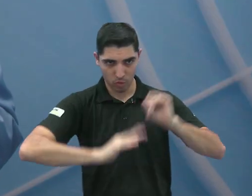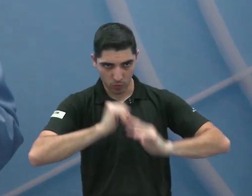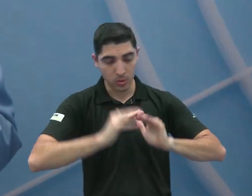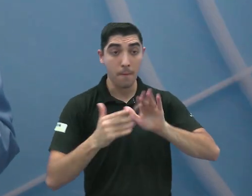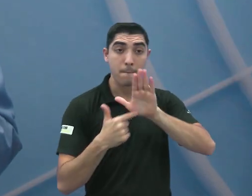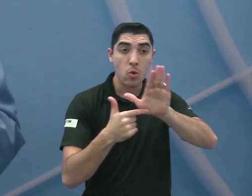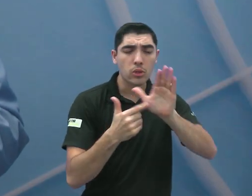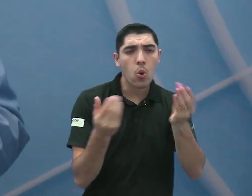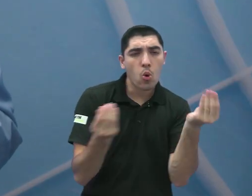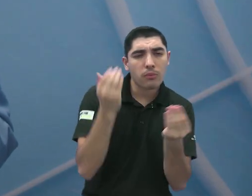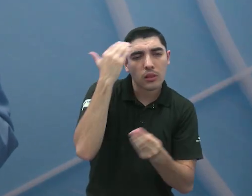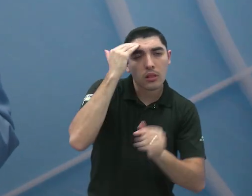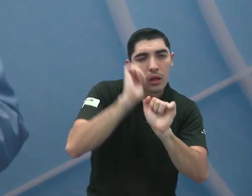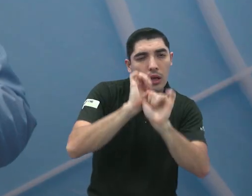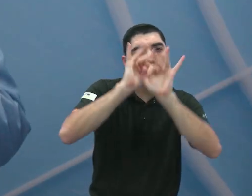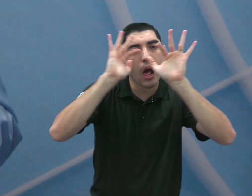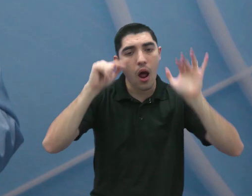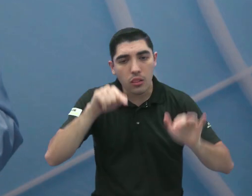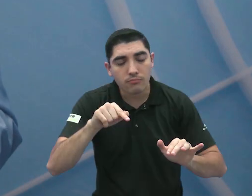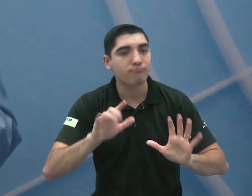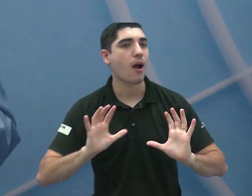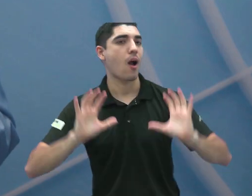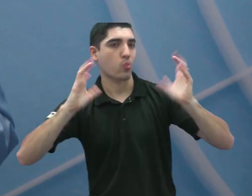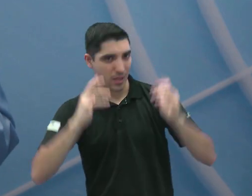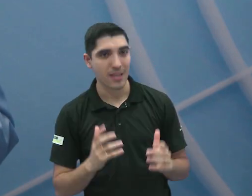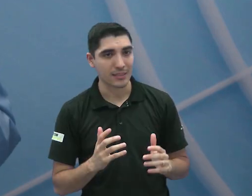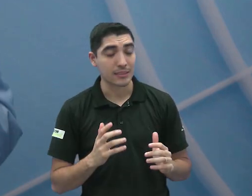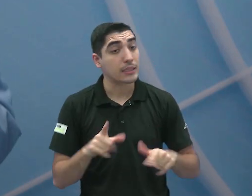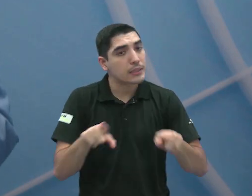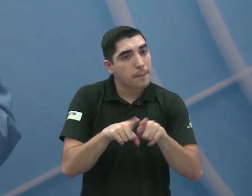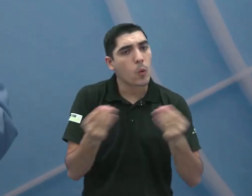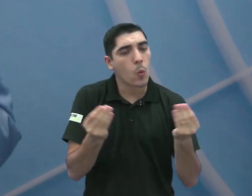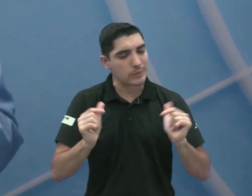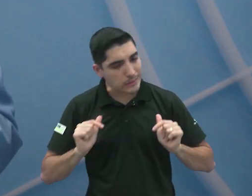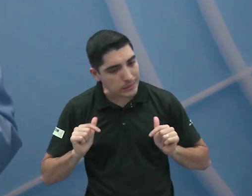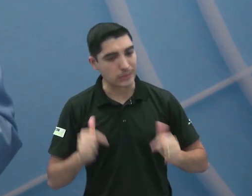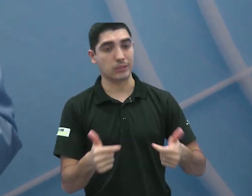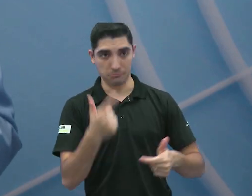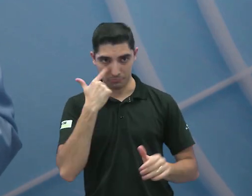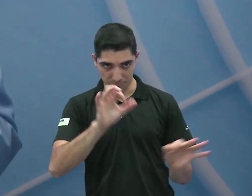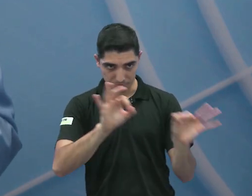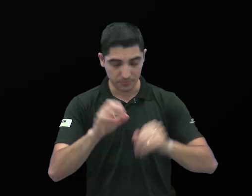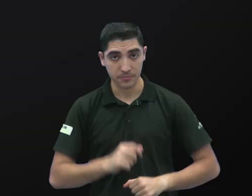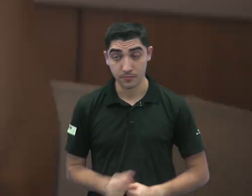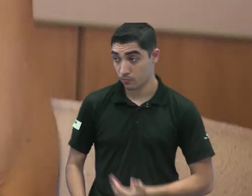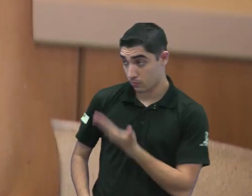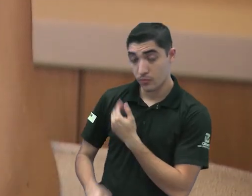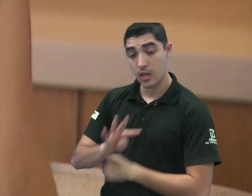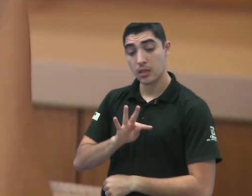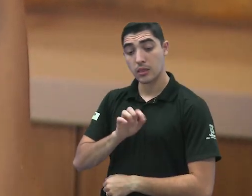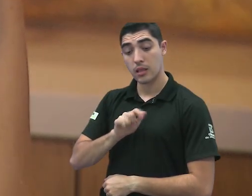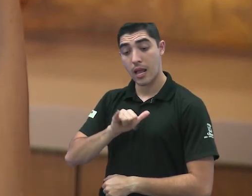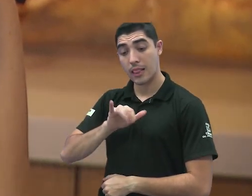para entender melhor esse cenário e as formas de enfrentar o burnout. Confira. A